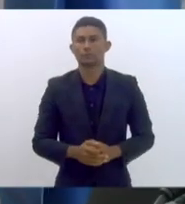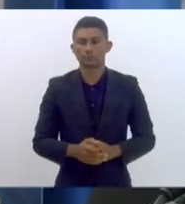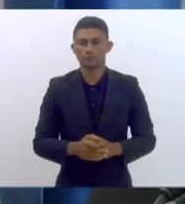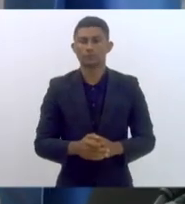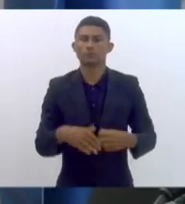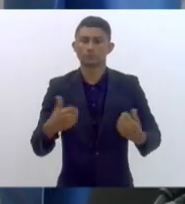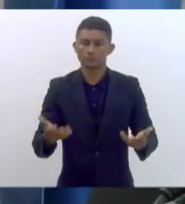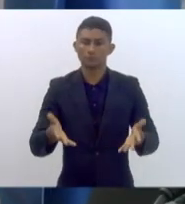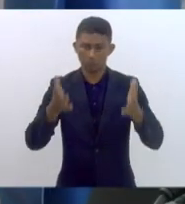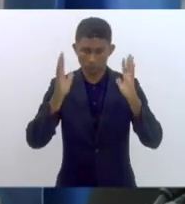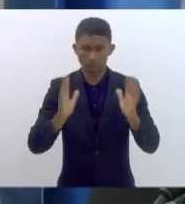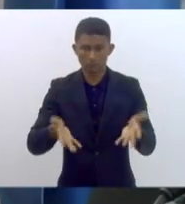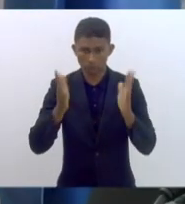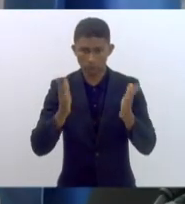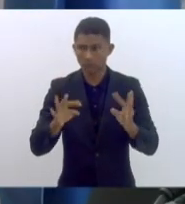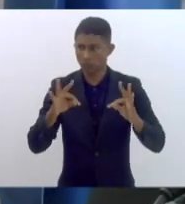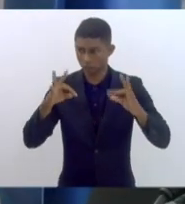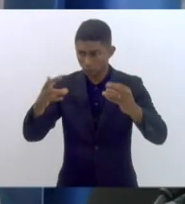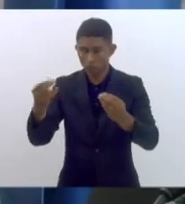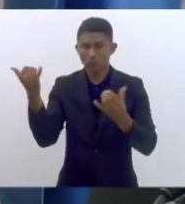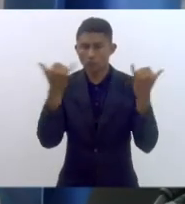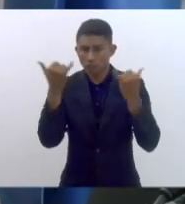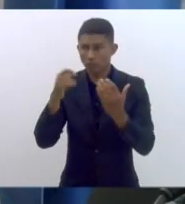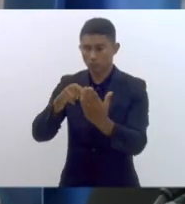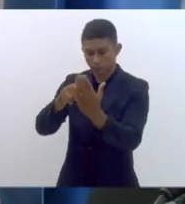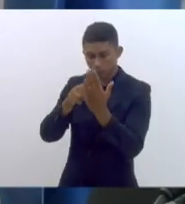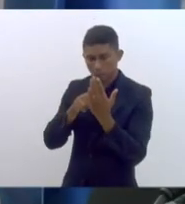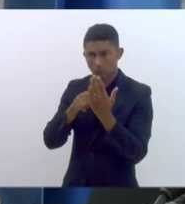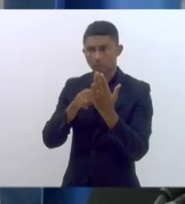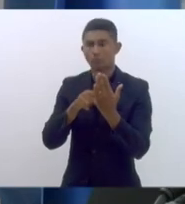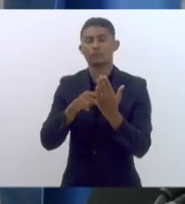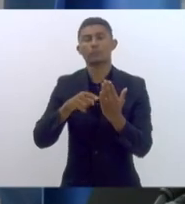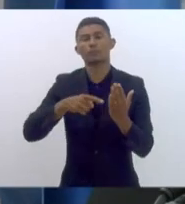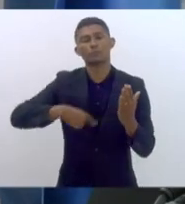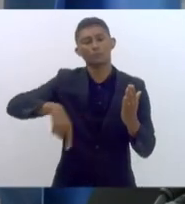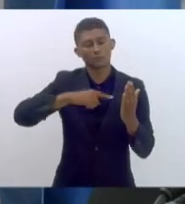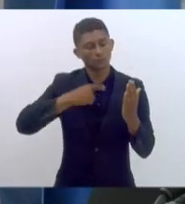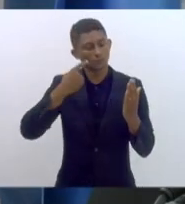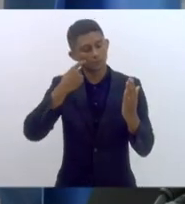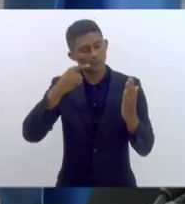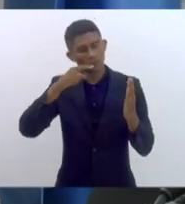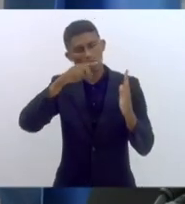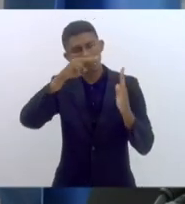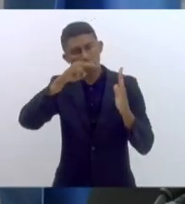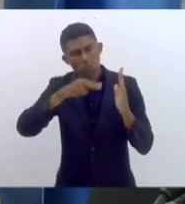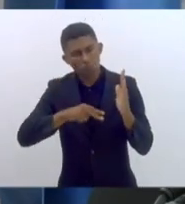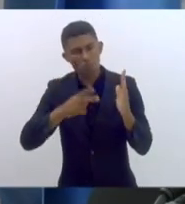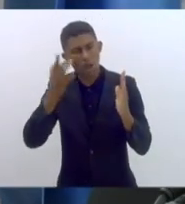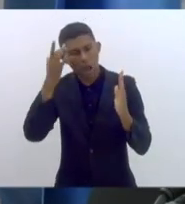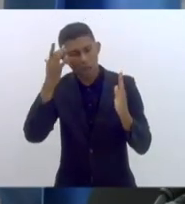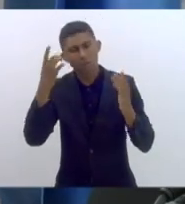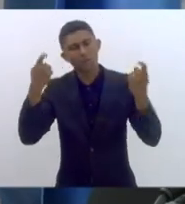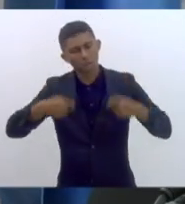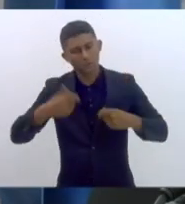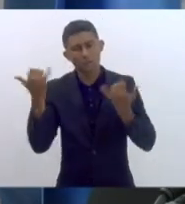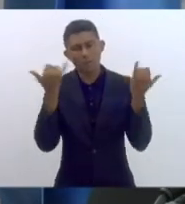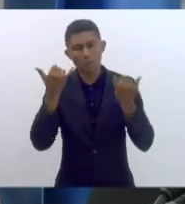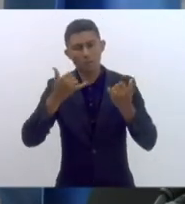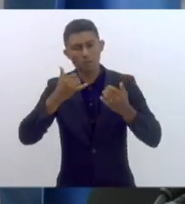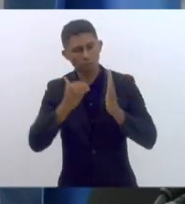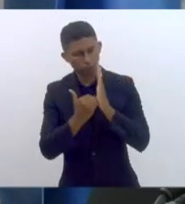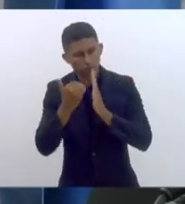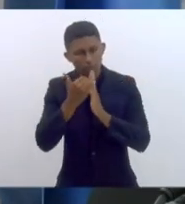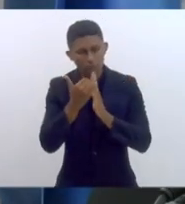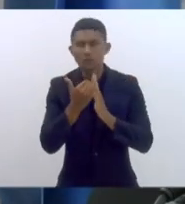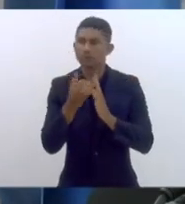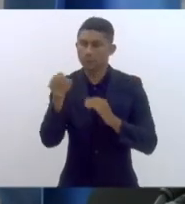isso que foi entregue, aquilo que a gente achar que precisa complementar as informações, a gente oficia